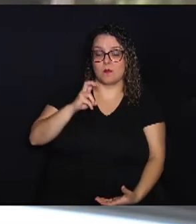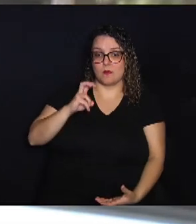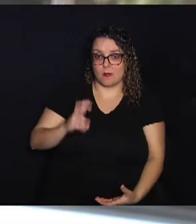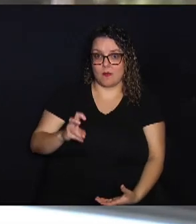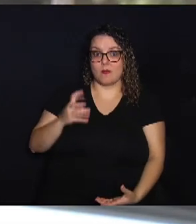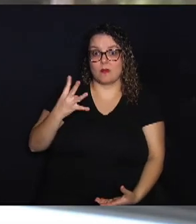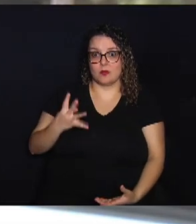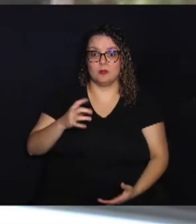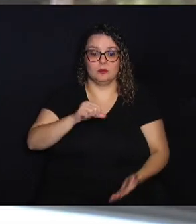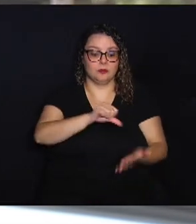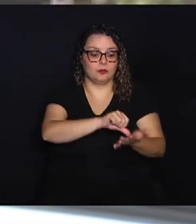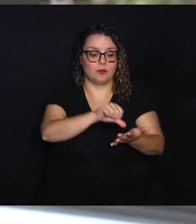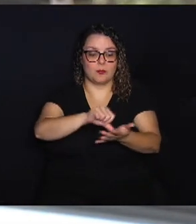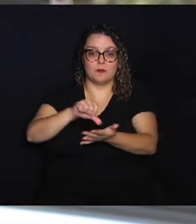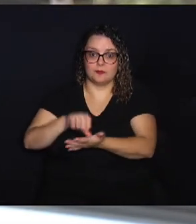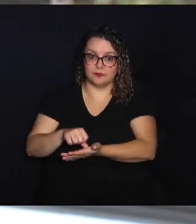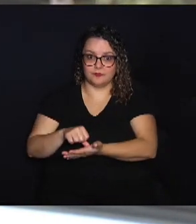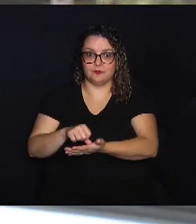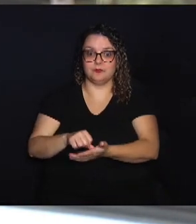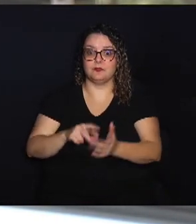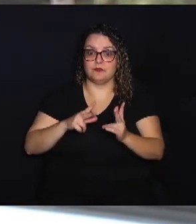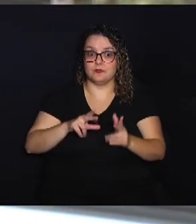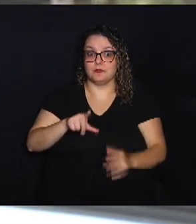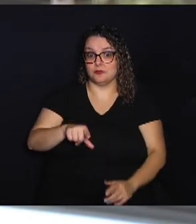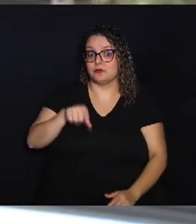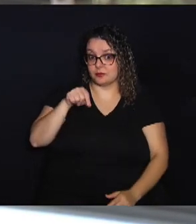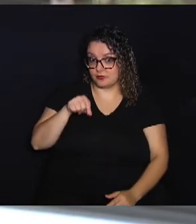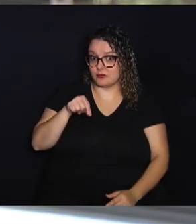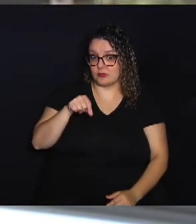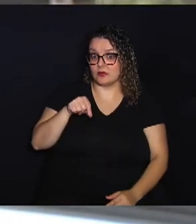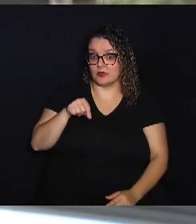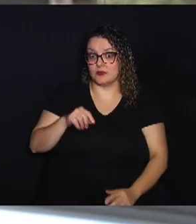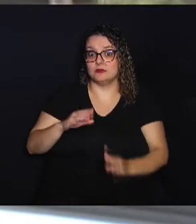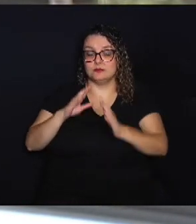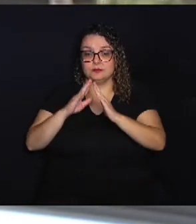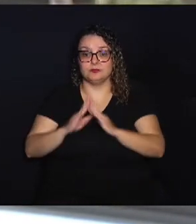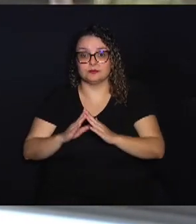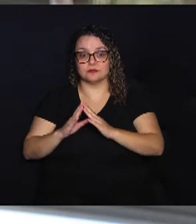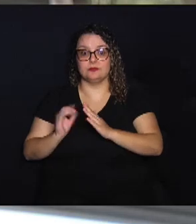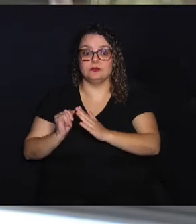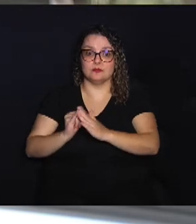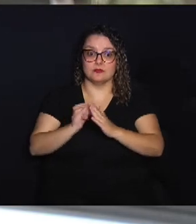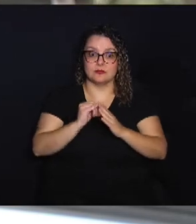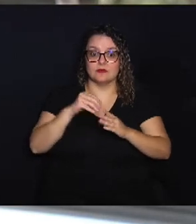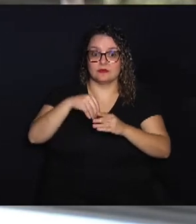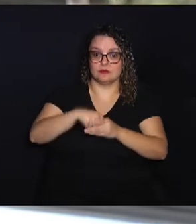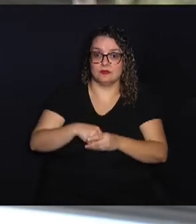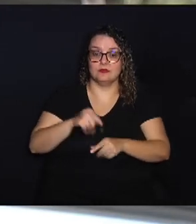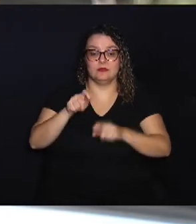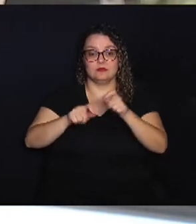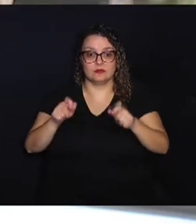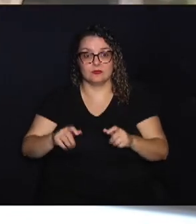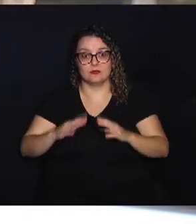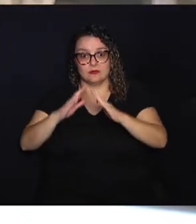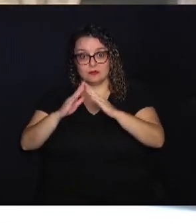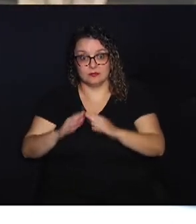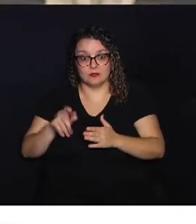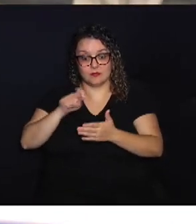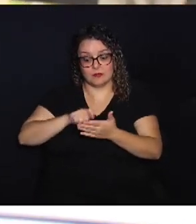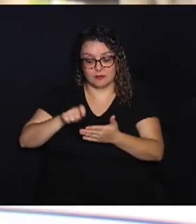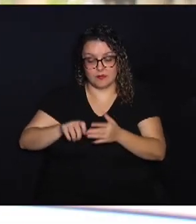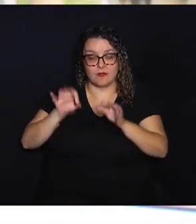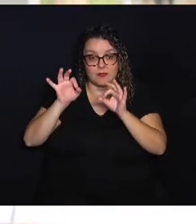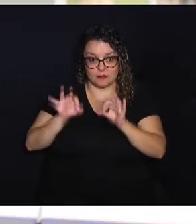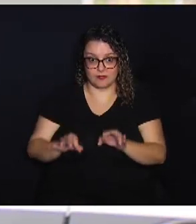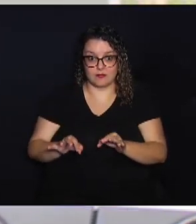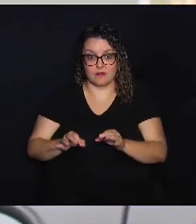554 unidades como opção de moradia. Olha só, os imóveis incluem, Gabriel, para o pessoal que está em casa, anotar certinho e tudo